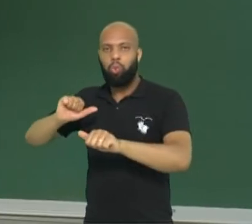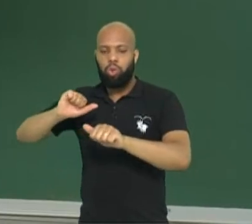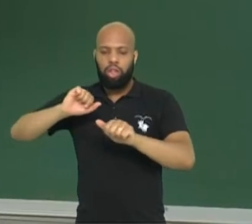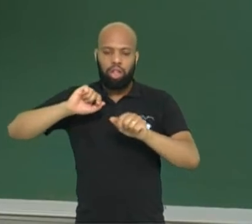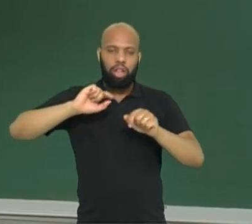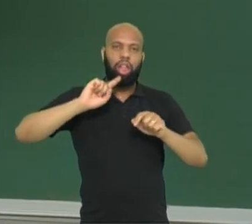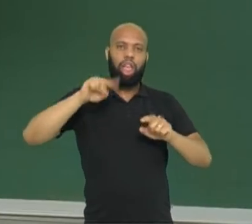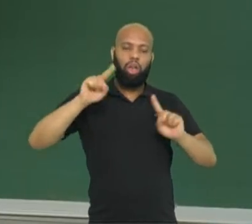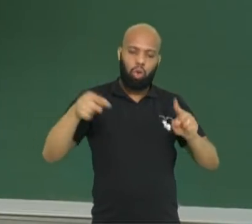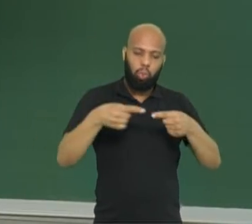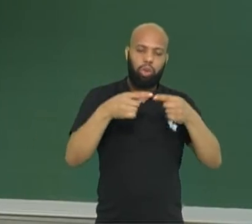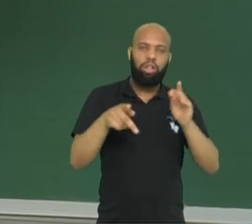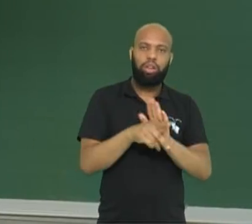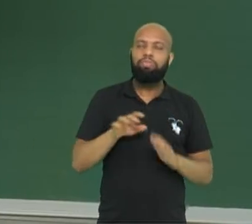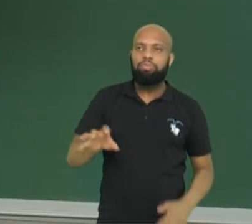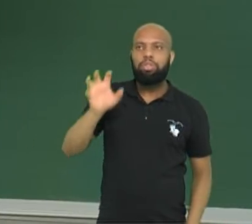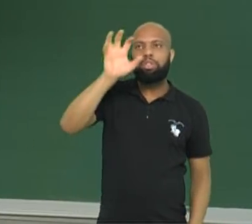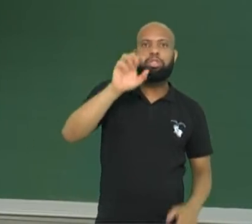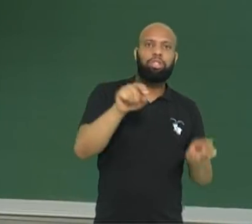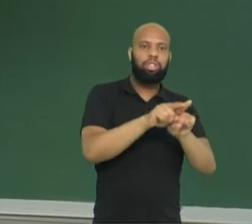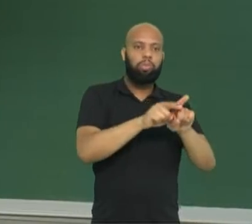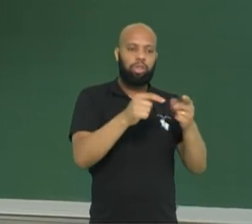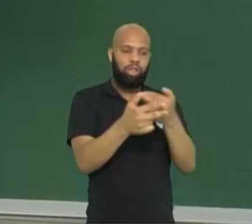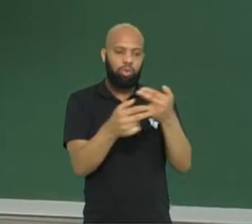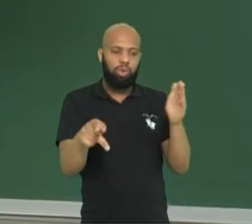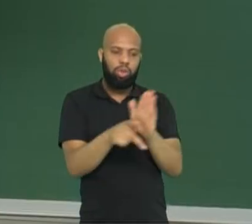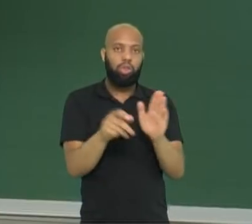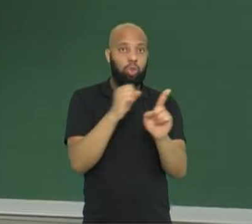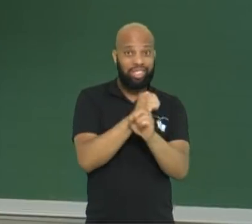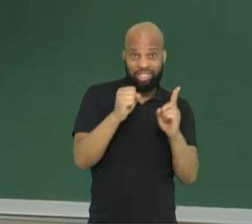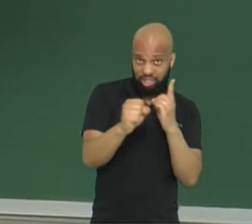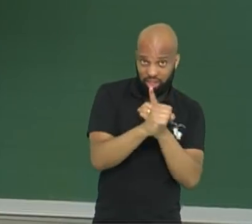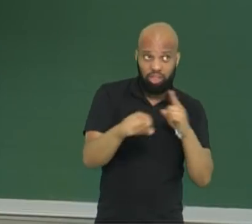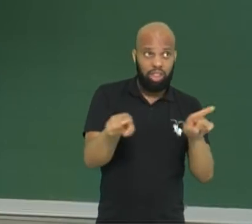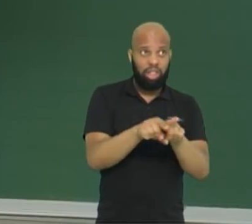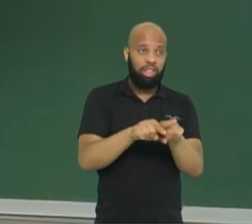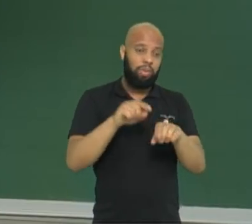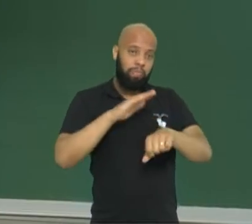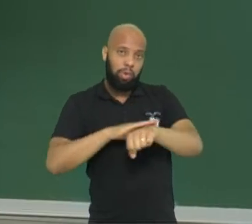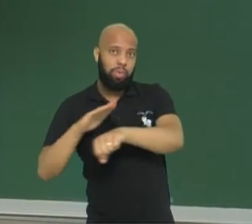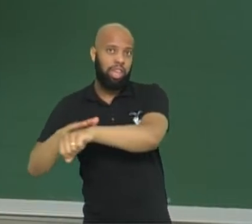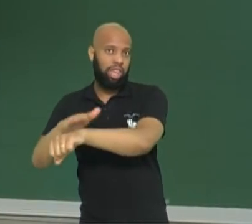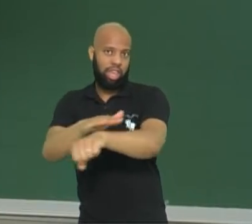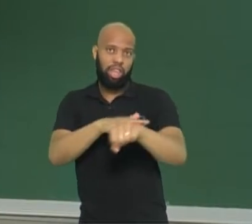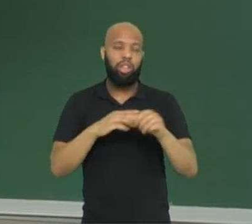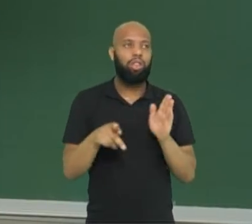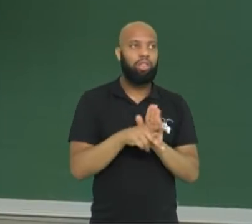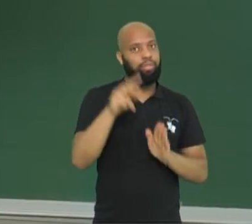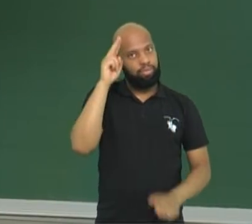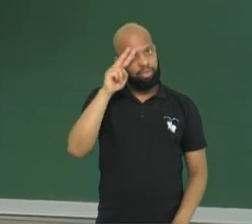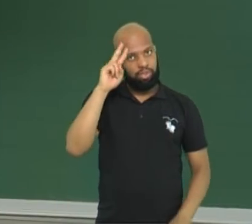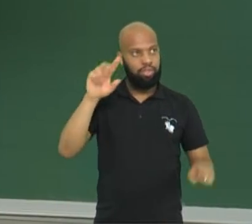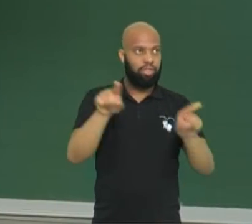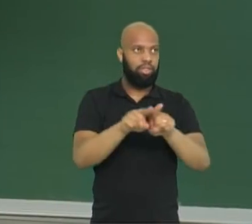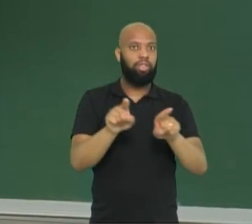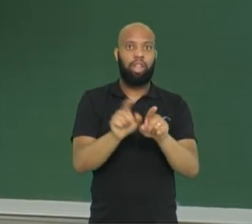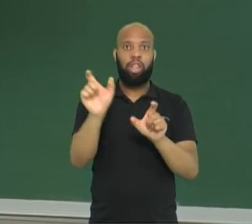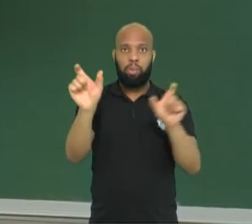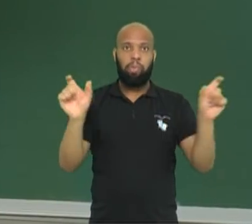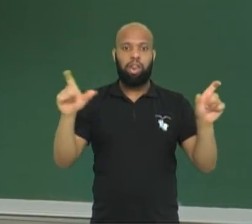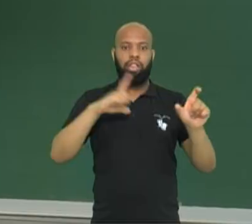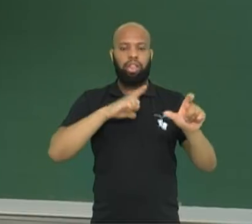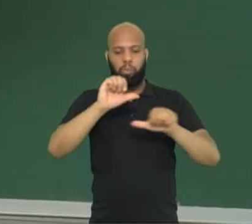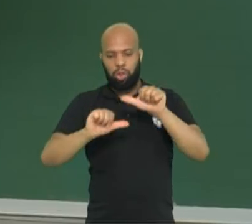a região, de acordo com as questões sociais, de acordo com os momentos da história, né? Então, as palavras